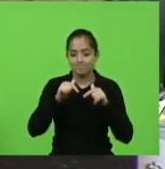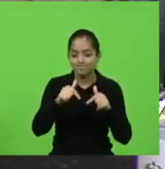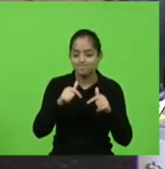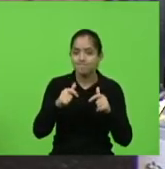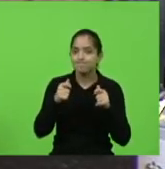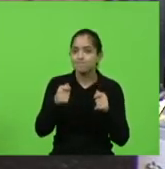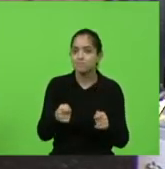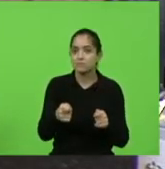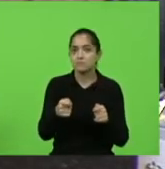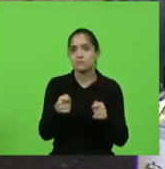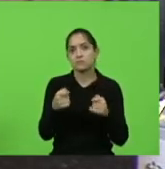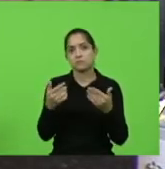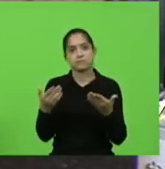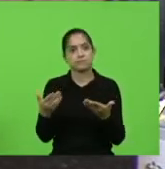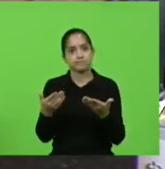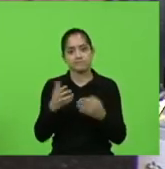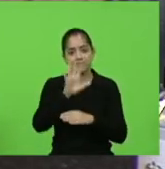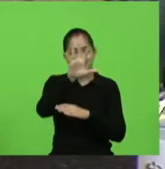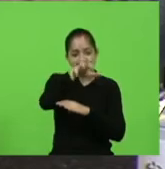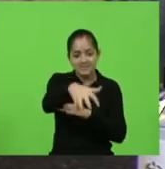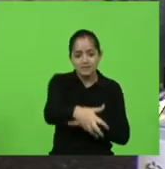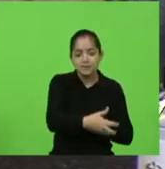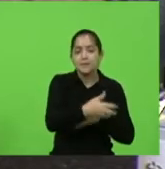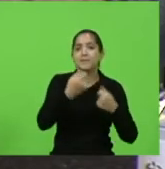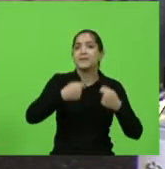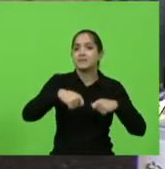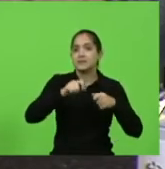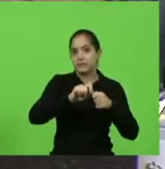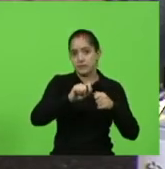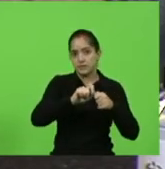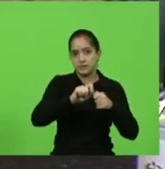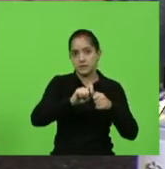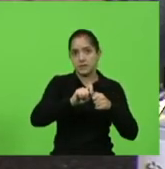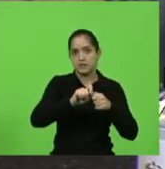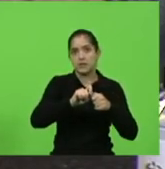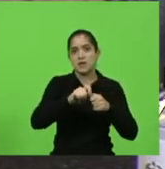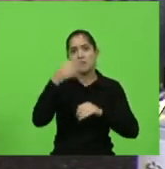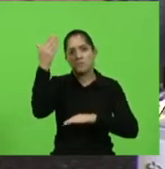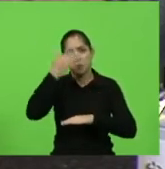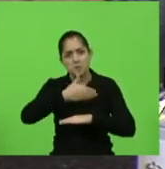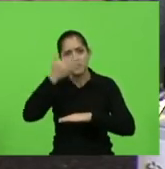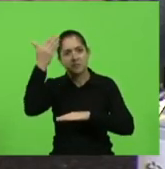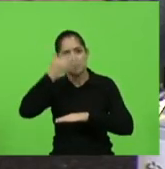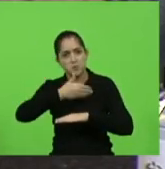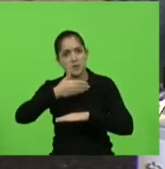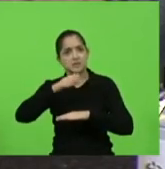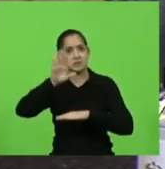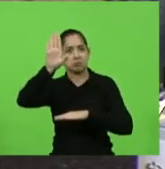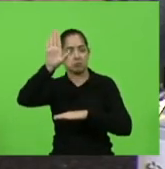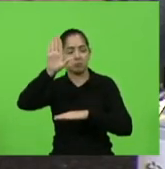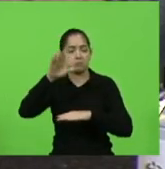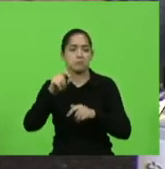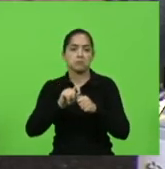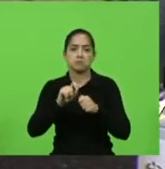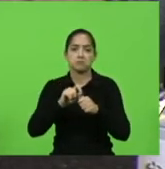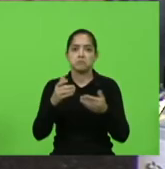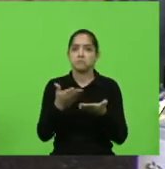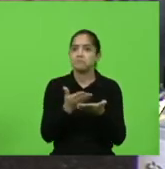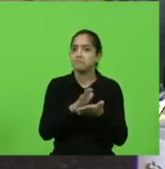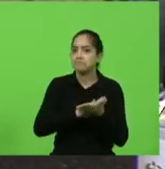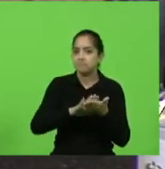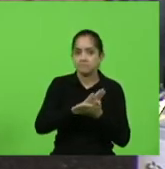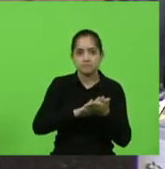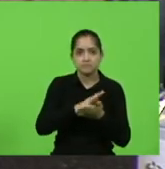também não será desassoreado a Barra do Camacho. É promessas e mais promessas, deputado Kennedy. É um governo faz